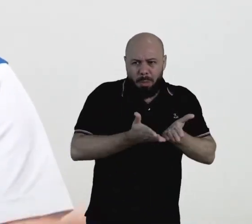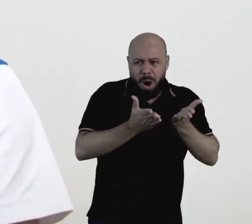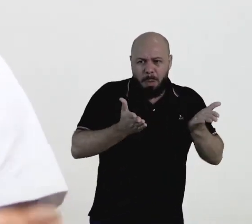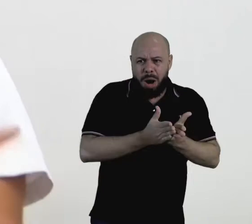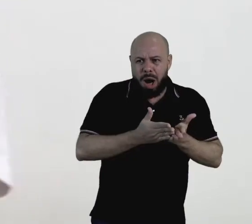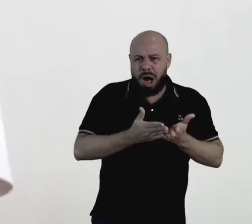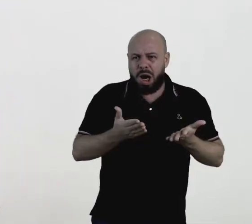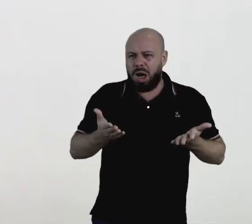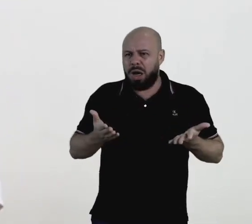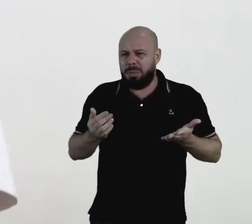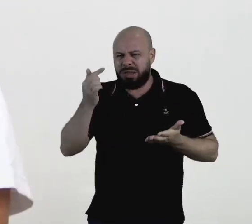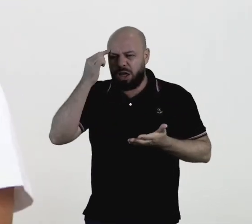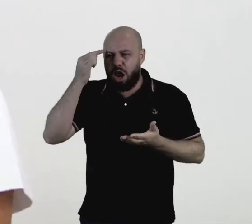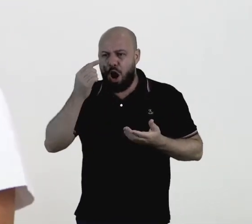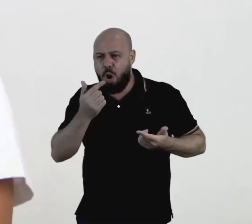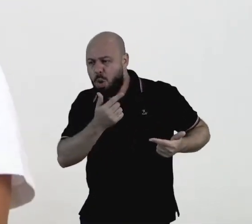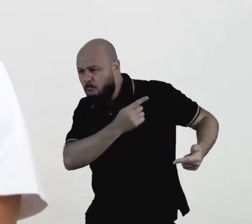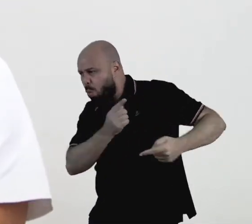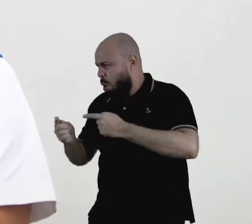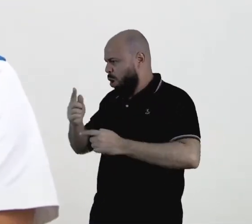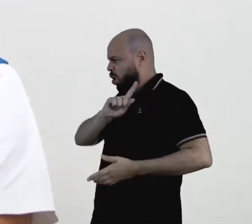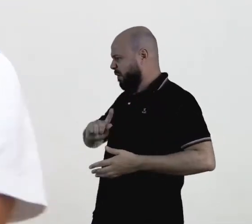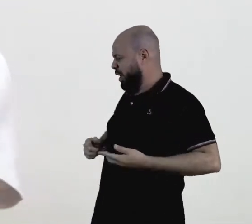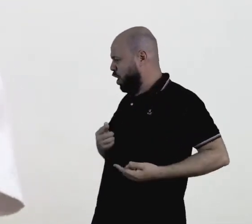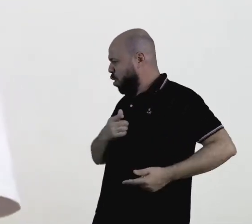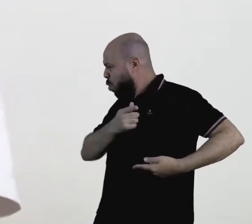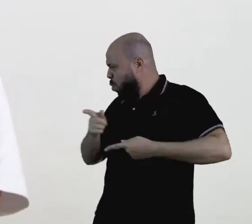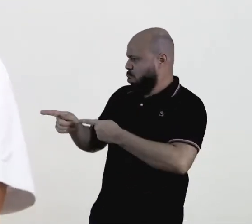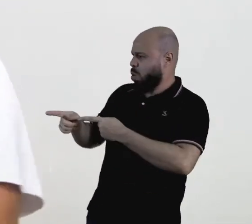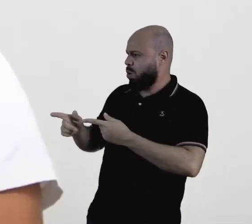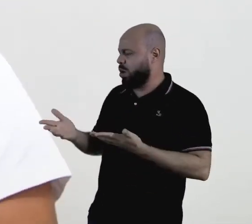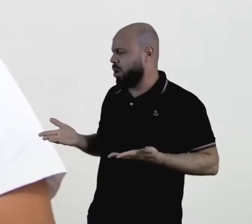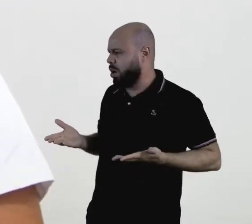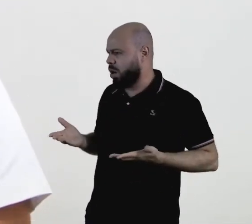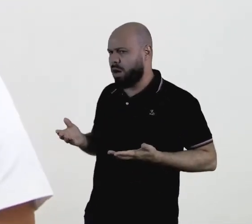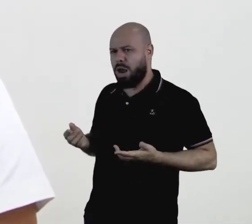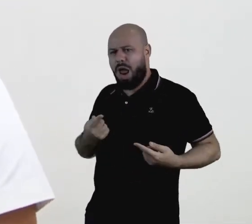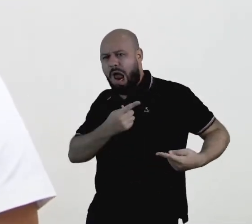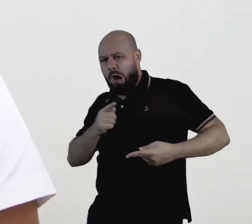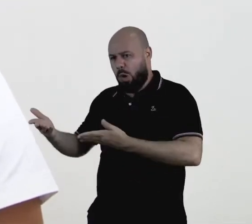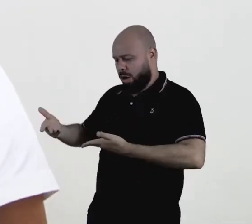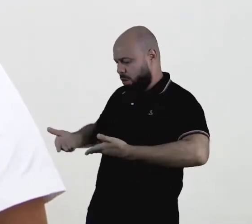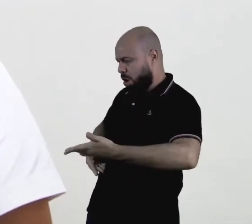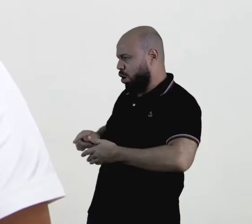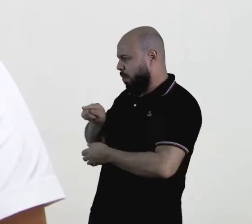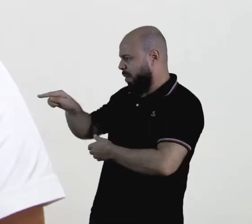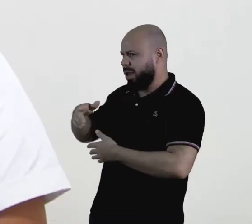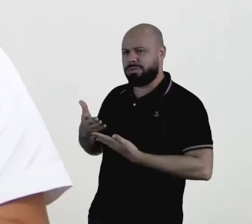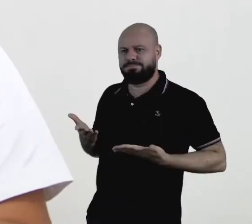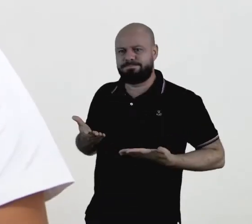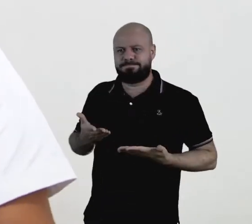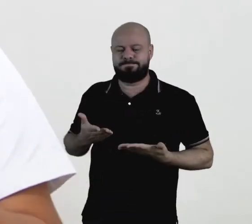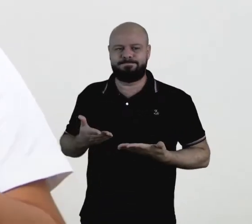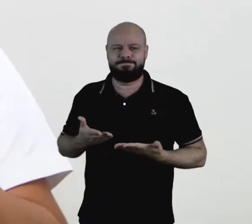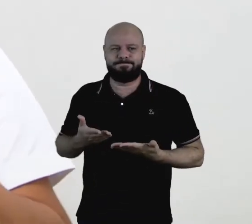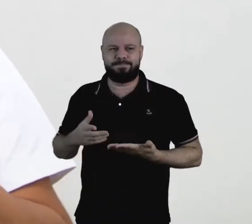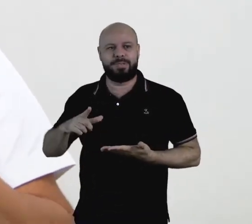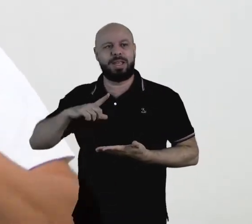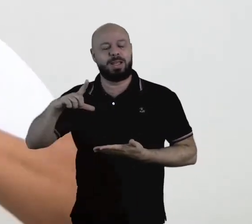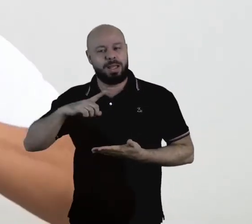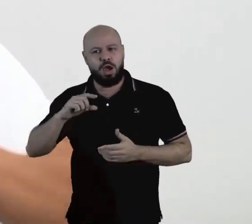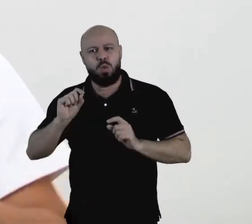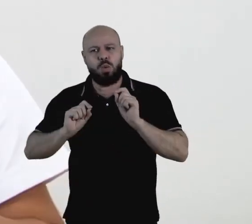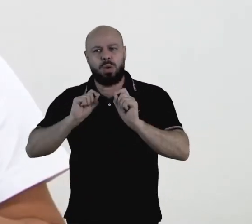se virar contra o governo e se manifestar contra os agentes sanitaristas. Resultado, houve uma